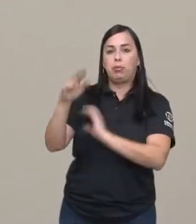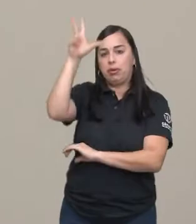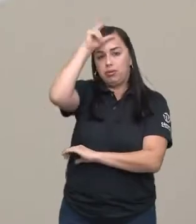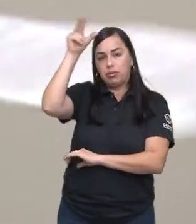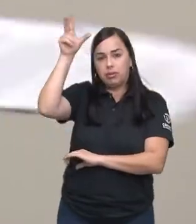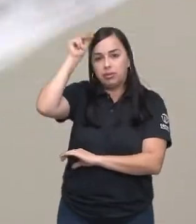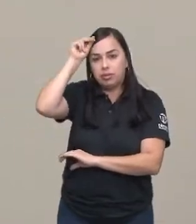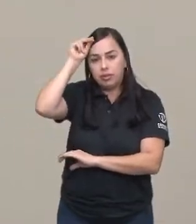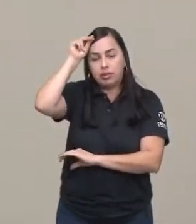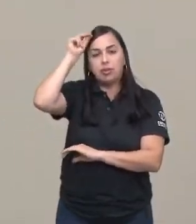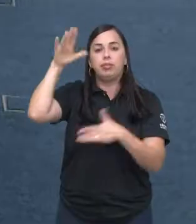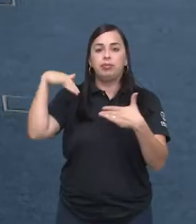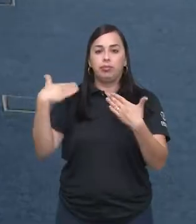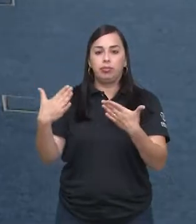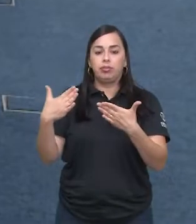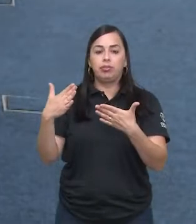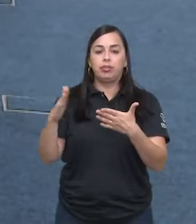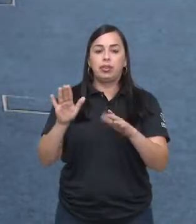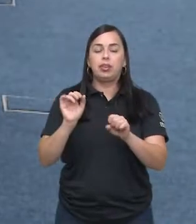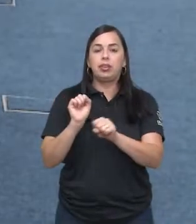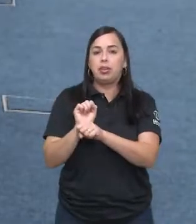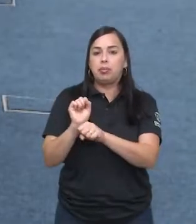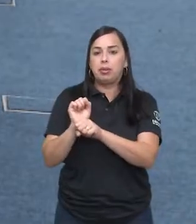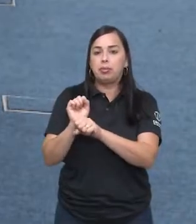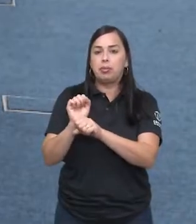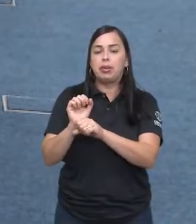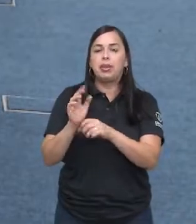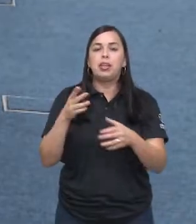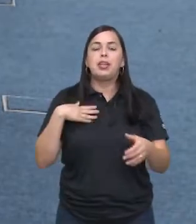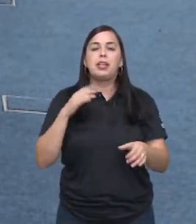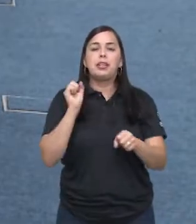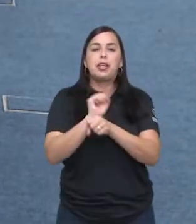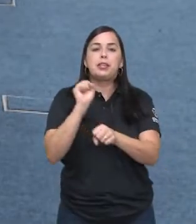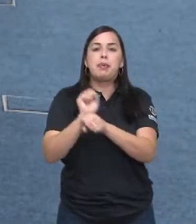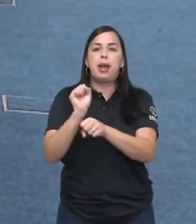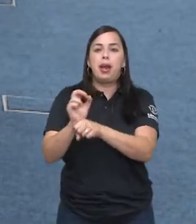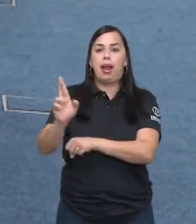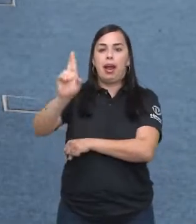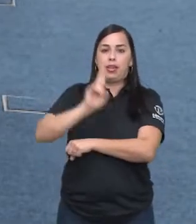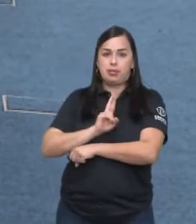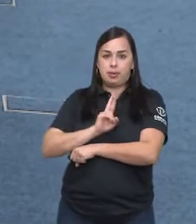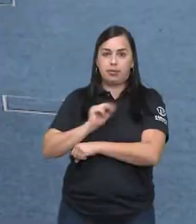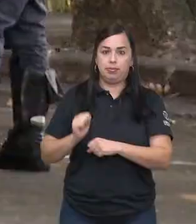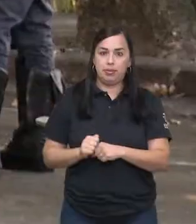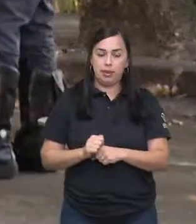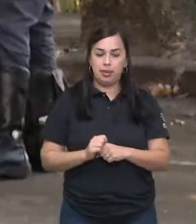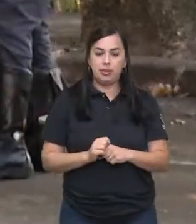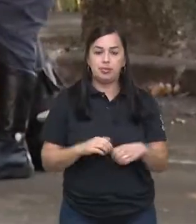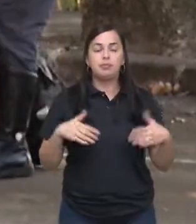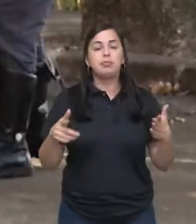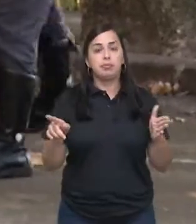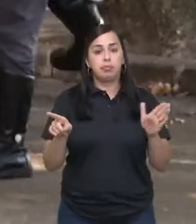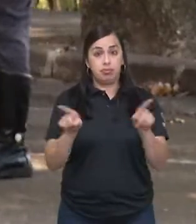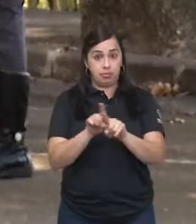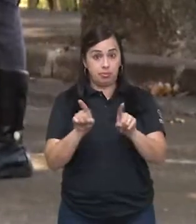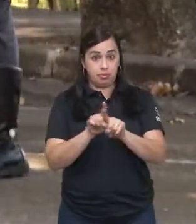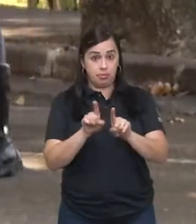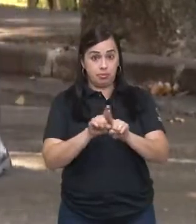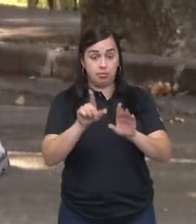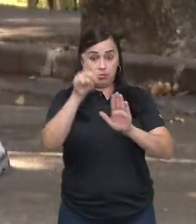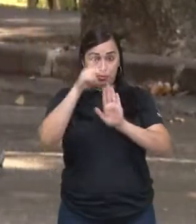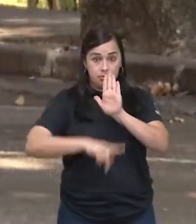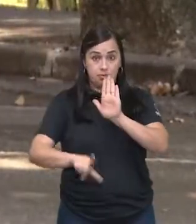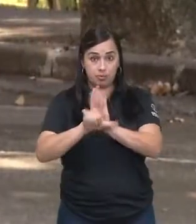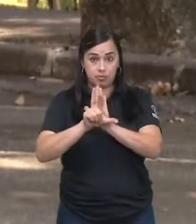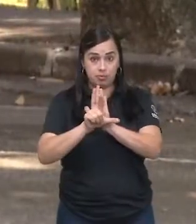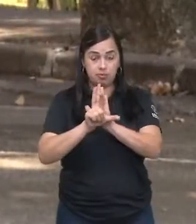da Constituição Federal. O intervalo para o segundo turno é de pelo menos 10 dias. Também foi aprovado o projeto